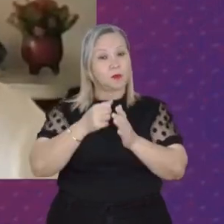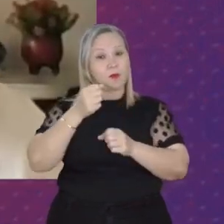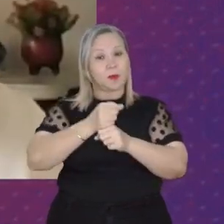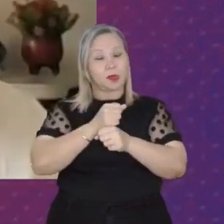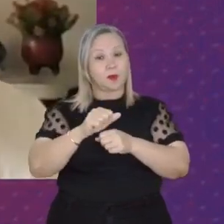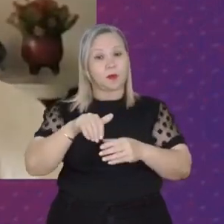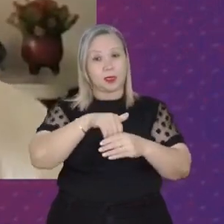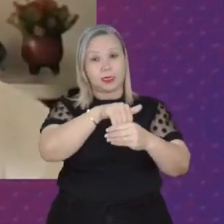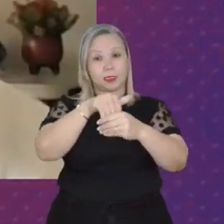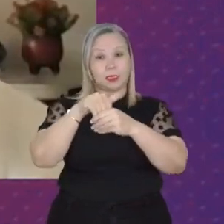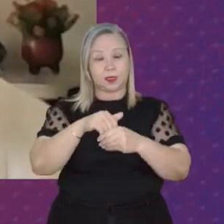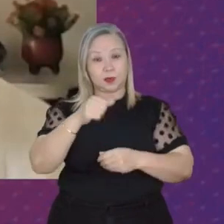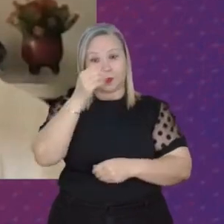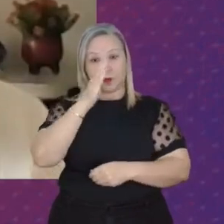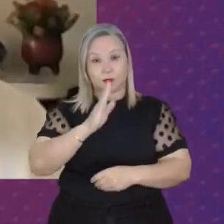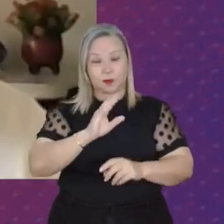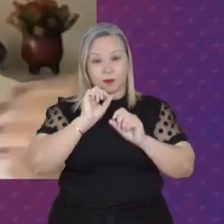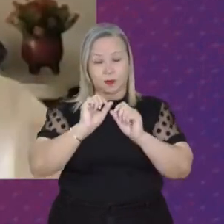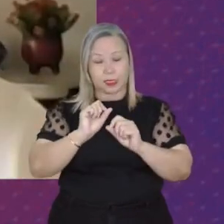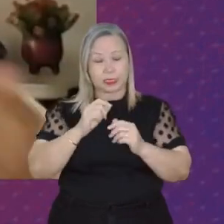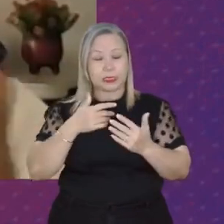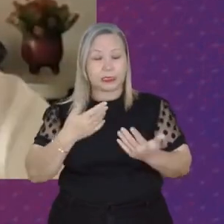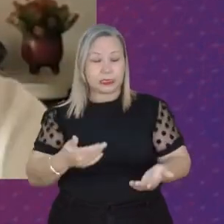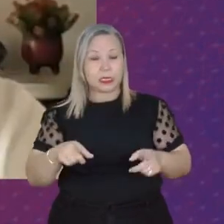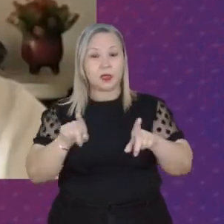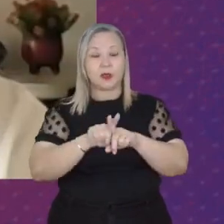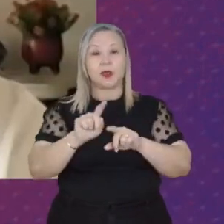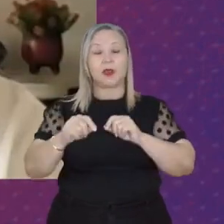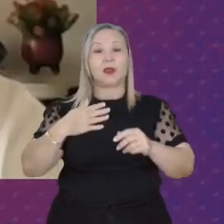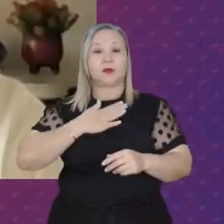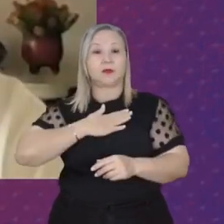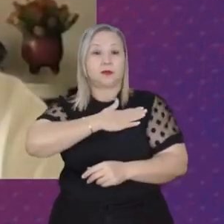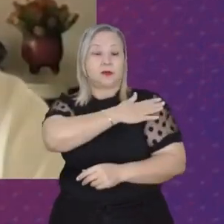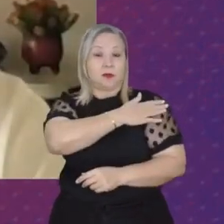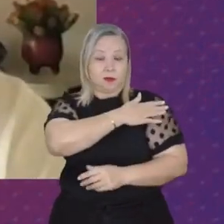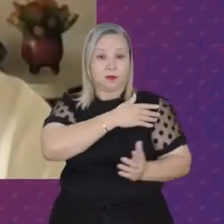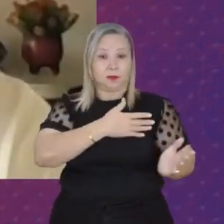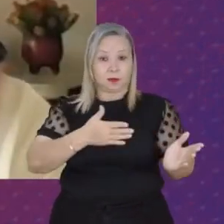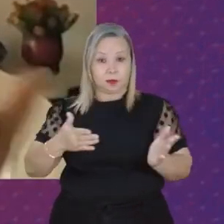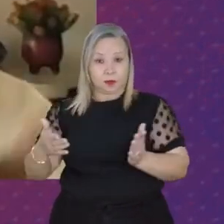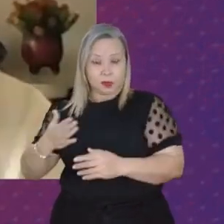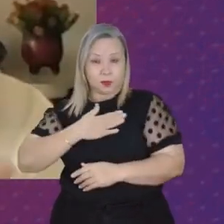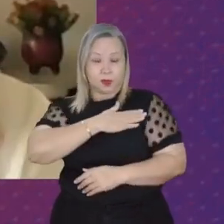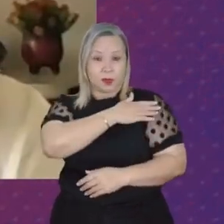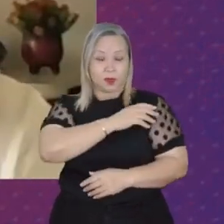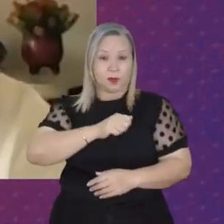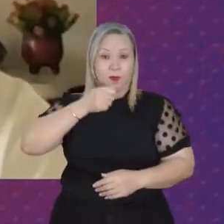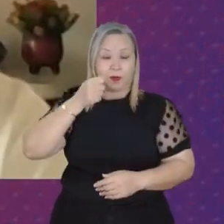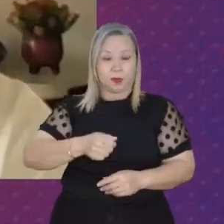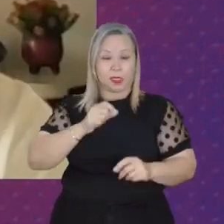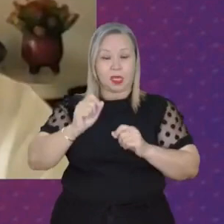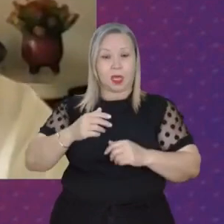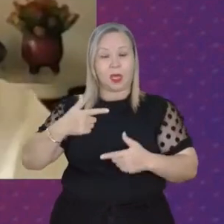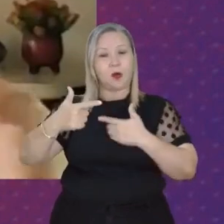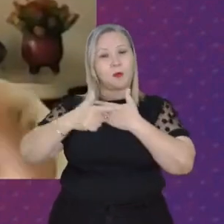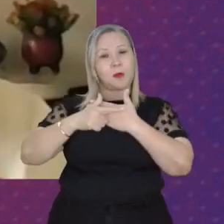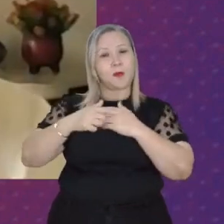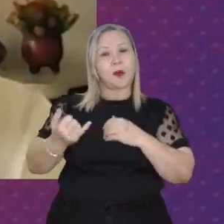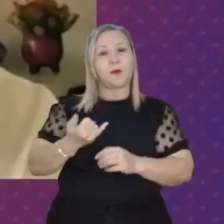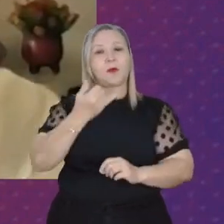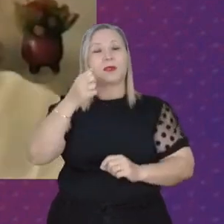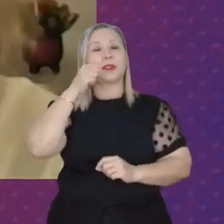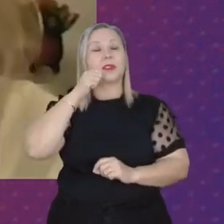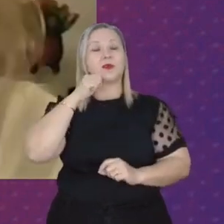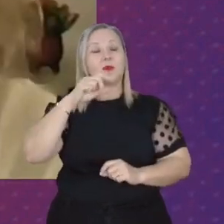das eleições no Brasil, ainda que durante a ditadura militar, e o papel, a importância que as mulheres